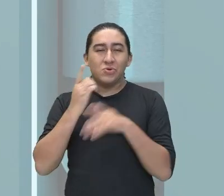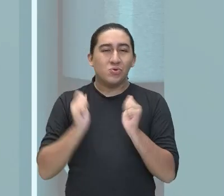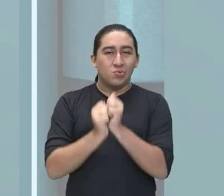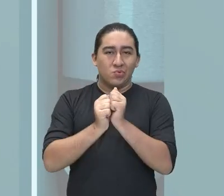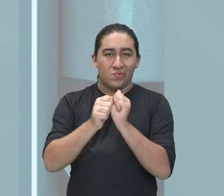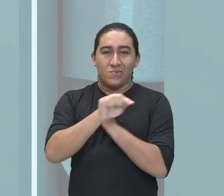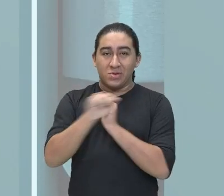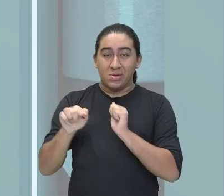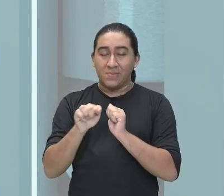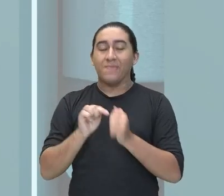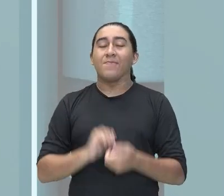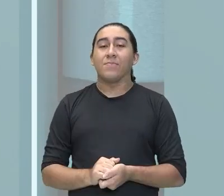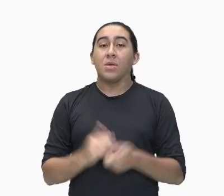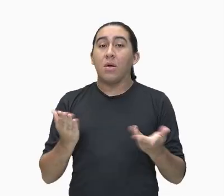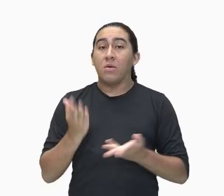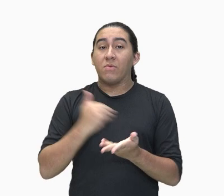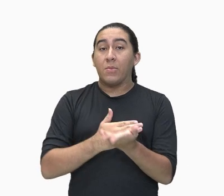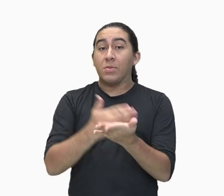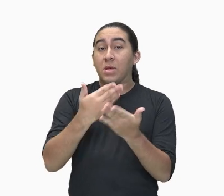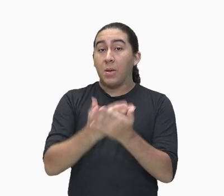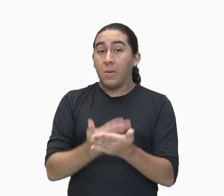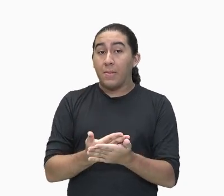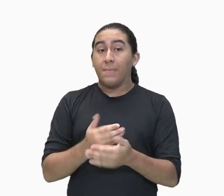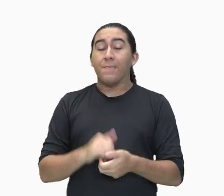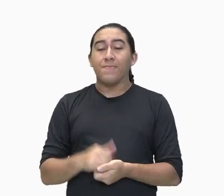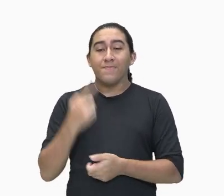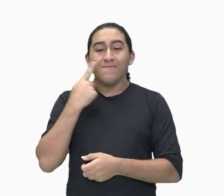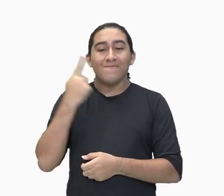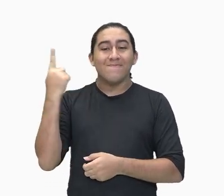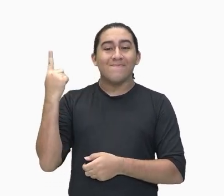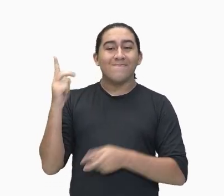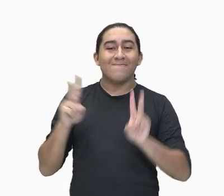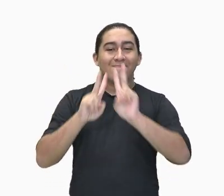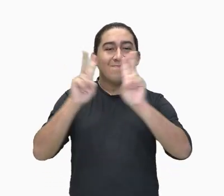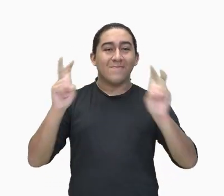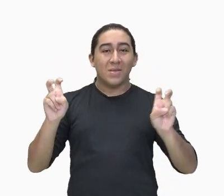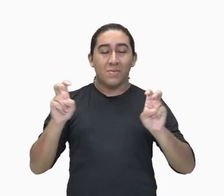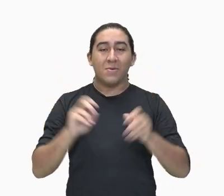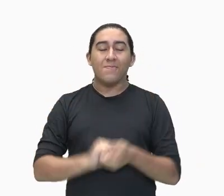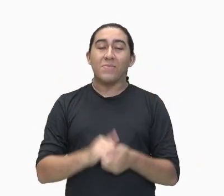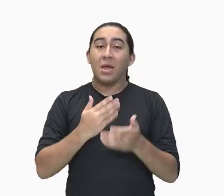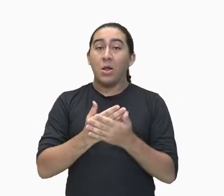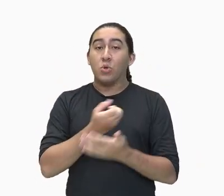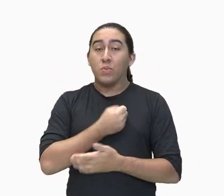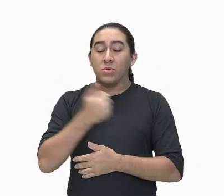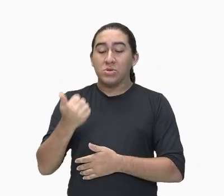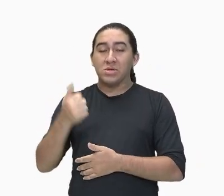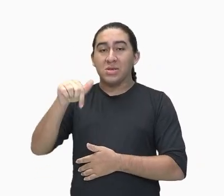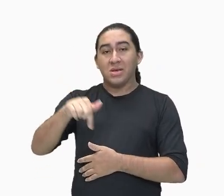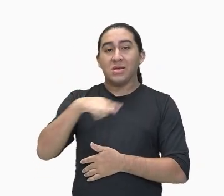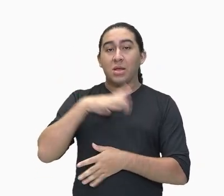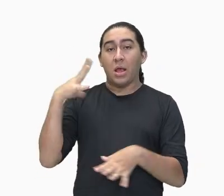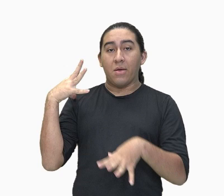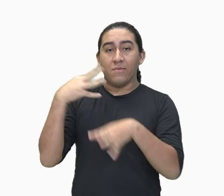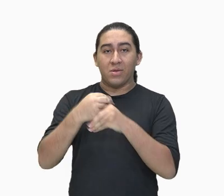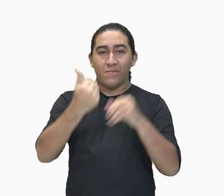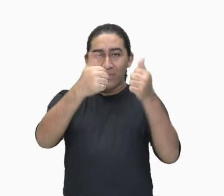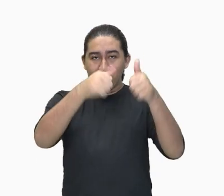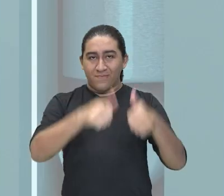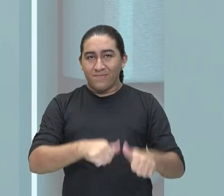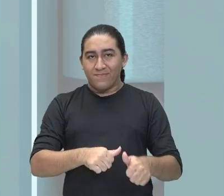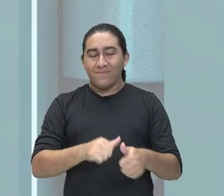vocês. Então, vamos à nossa aula. Olha só, a aula 17 nós temos revisão